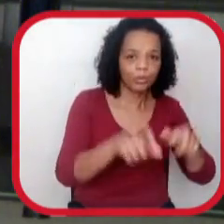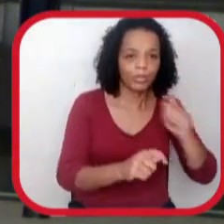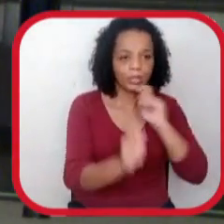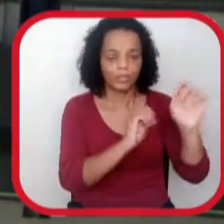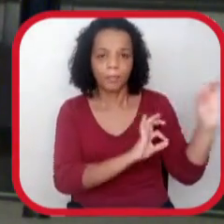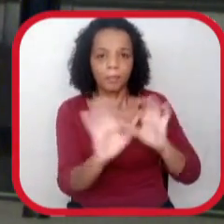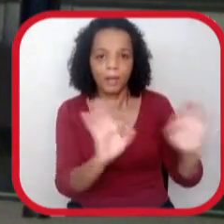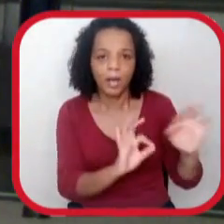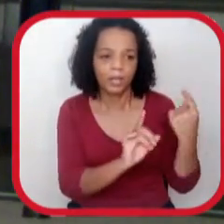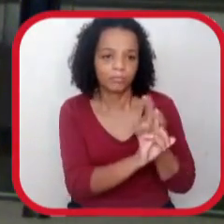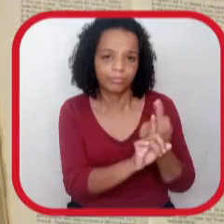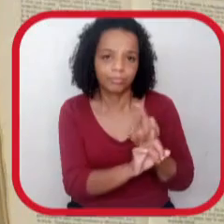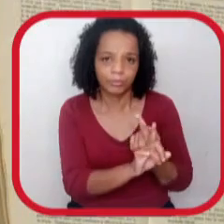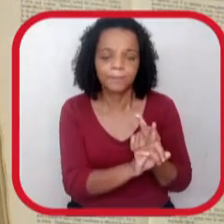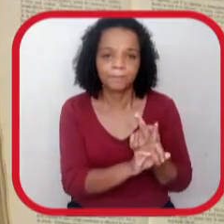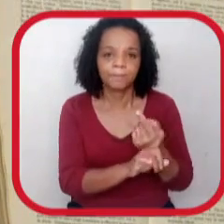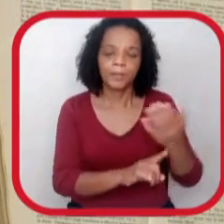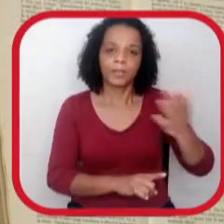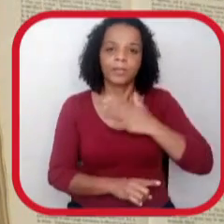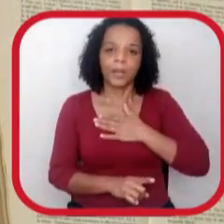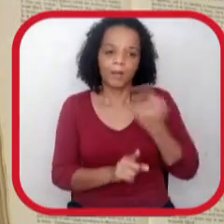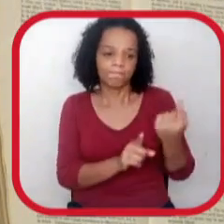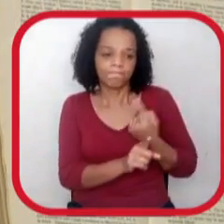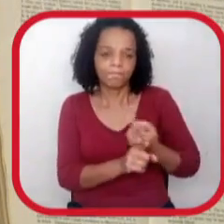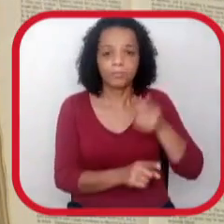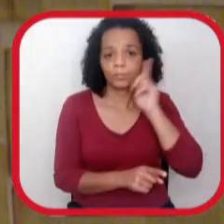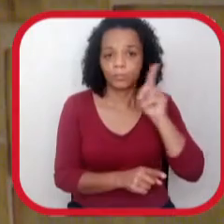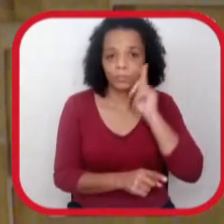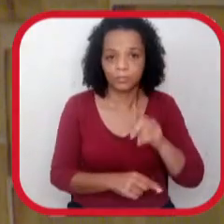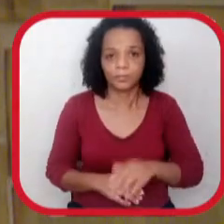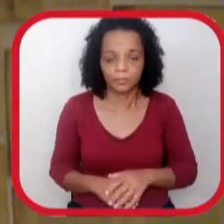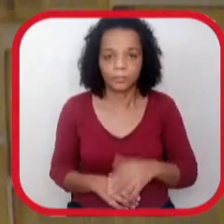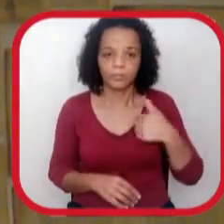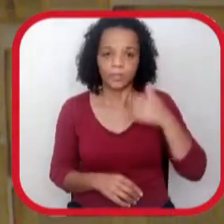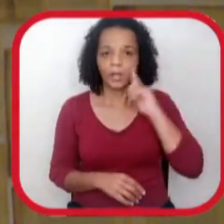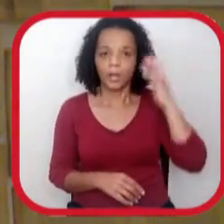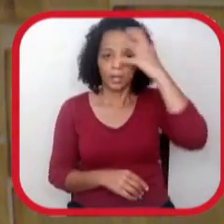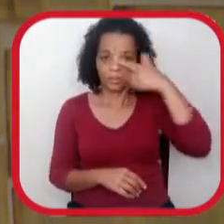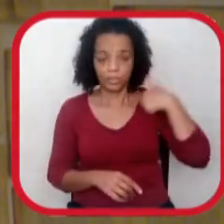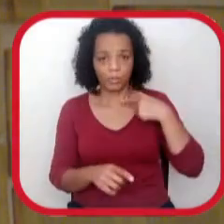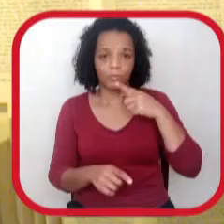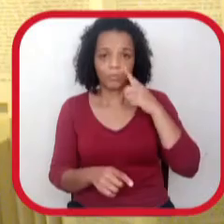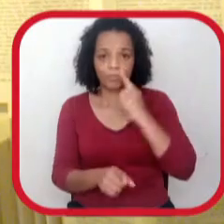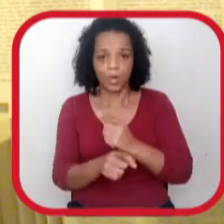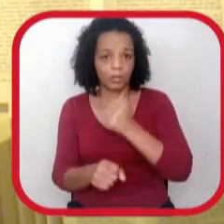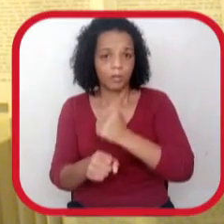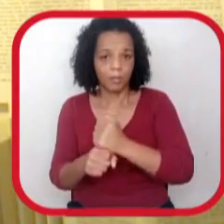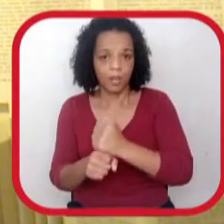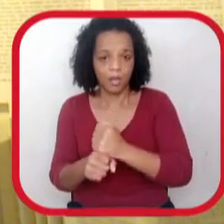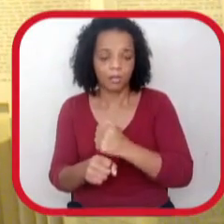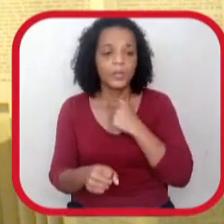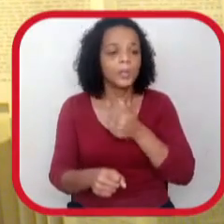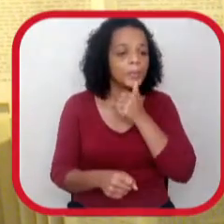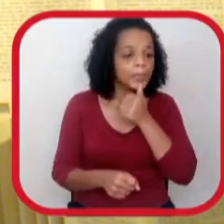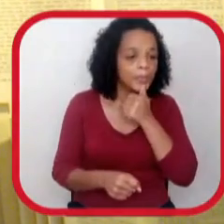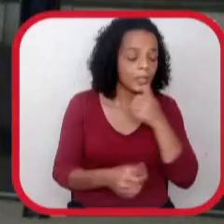de falar com pessoas, ter de... pronto. Portanto, acabou por me dar muitas ferramentas importantes, mesmo enquanto atriz, e estava a trabalhar quando